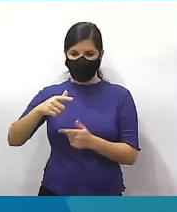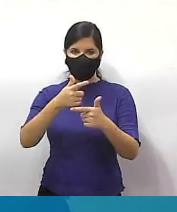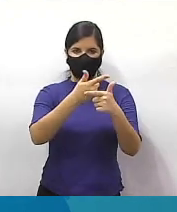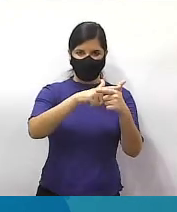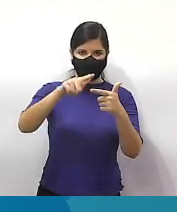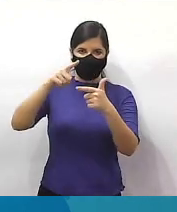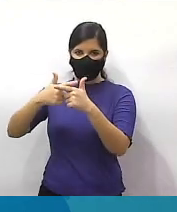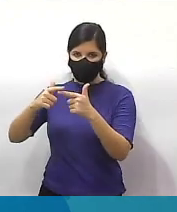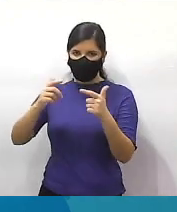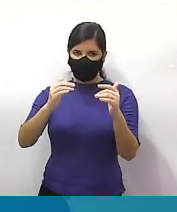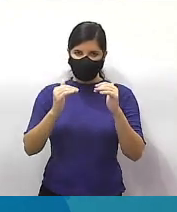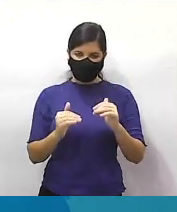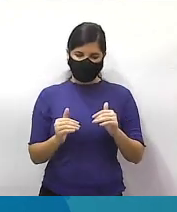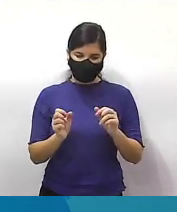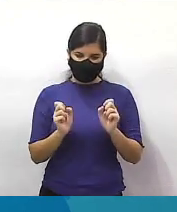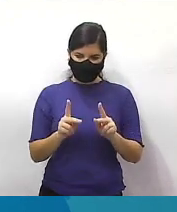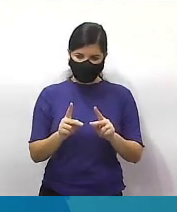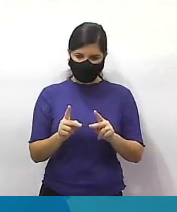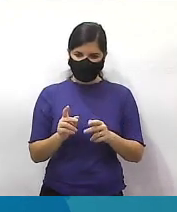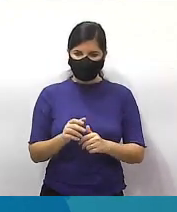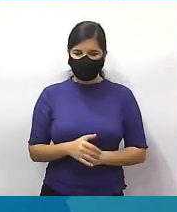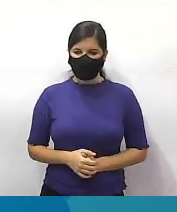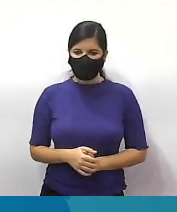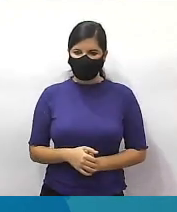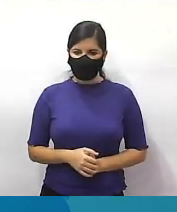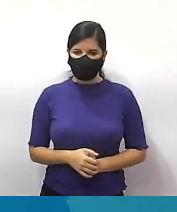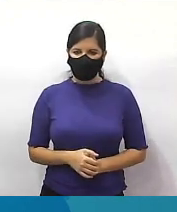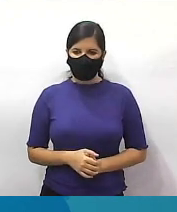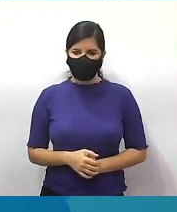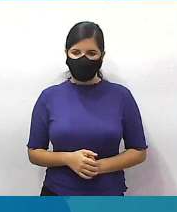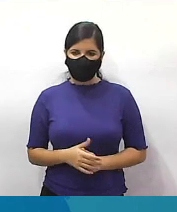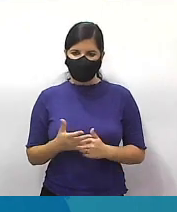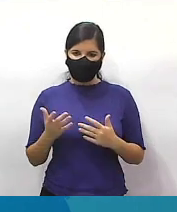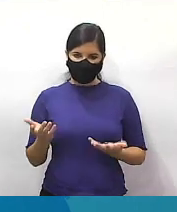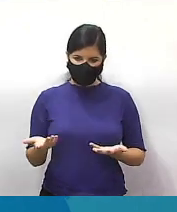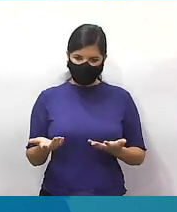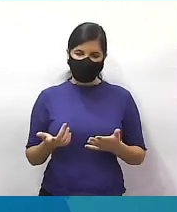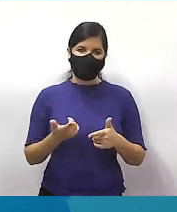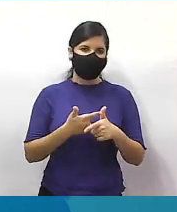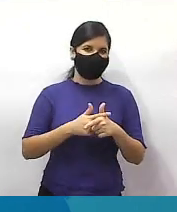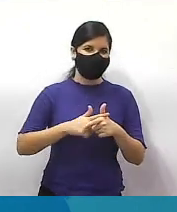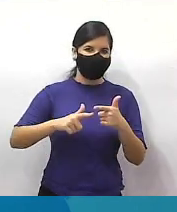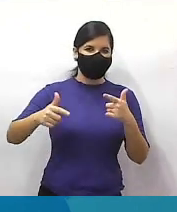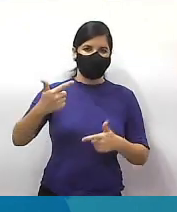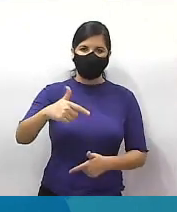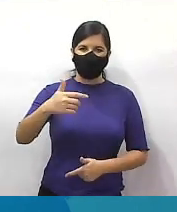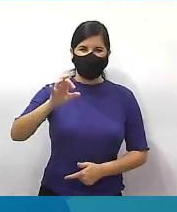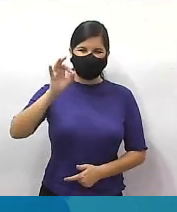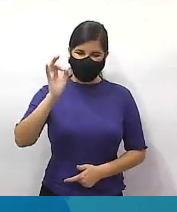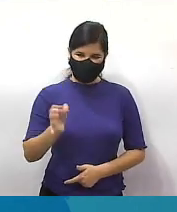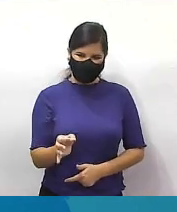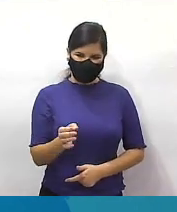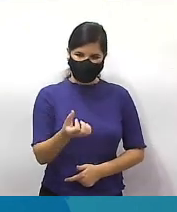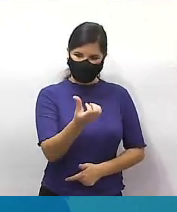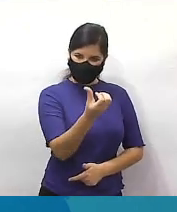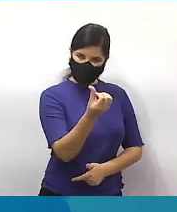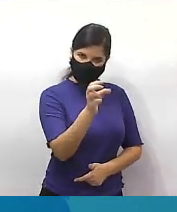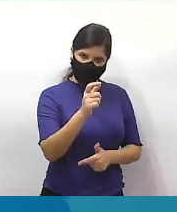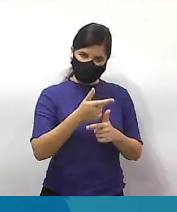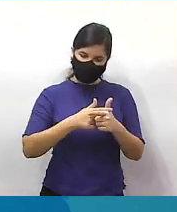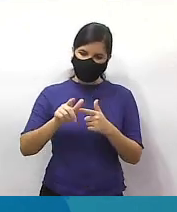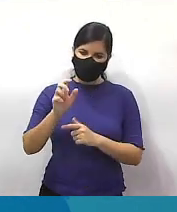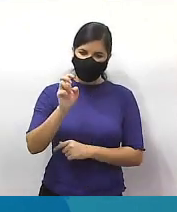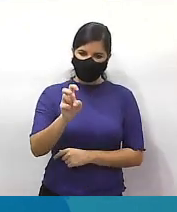divisor, quociente resto, tá bom? Vamos lá, para a gente entender um pouquinho mais. Divisão não exata, tendo como 61 por